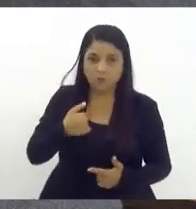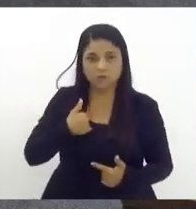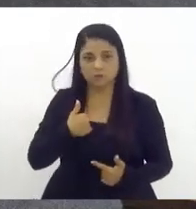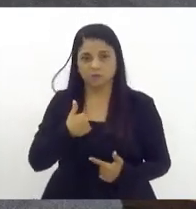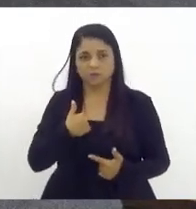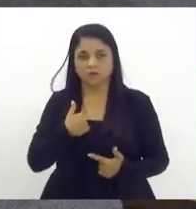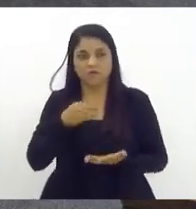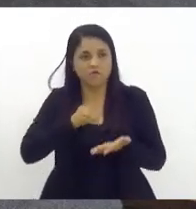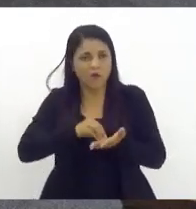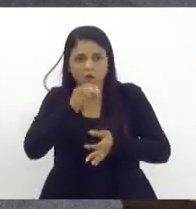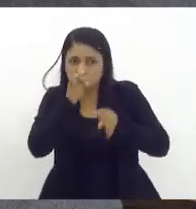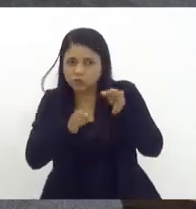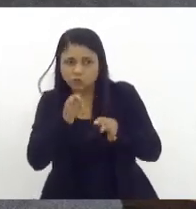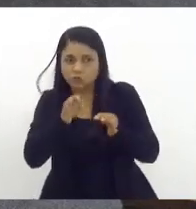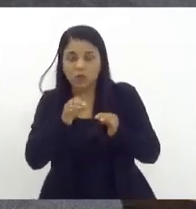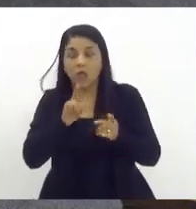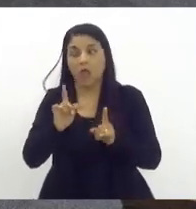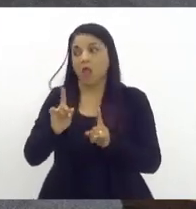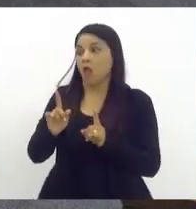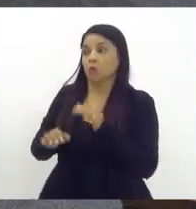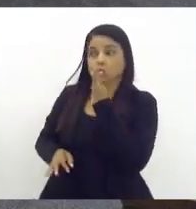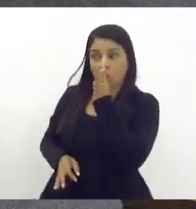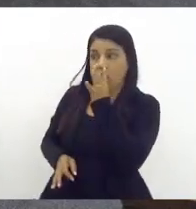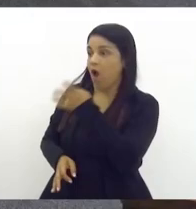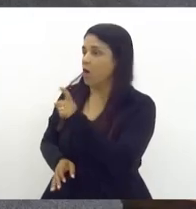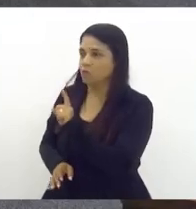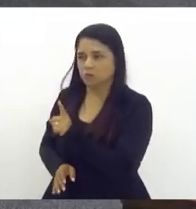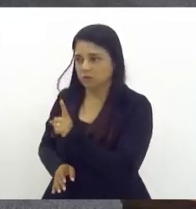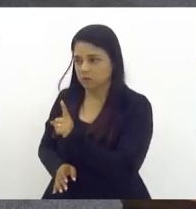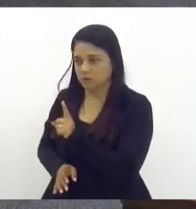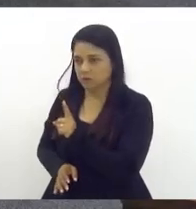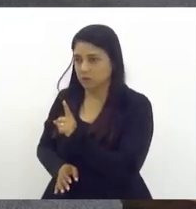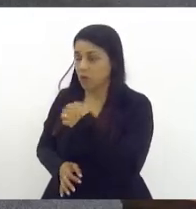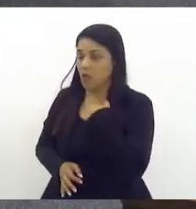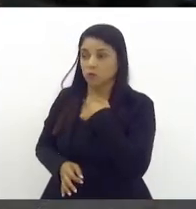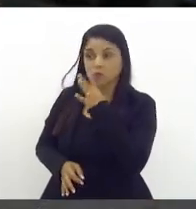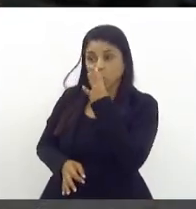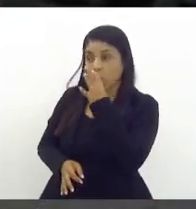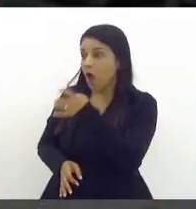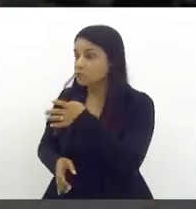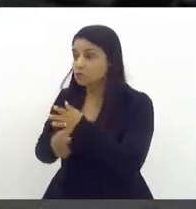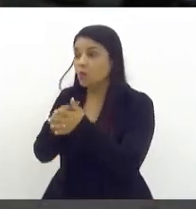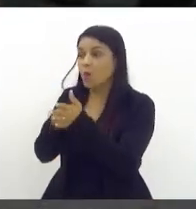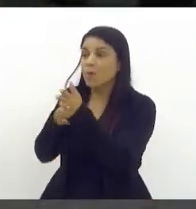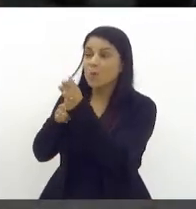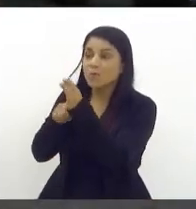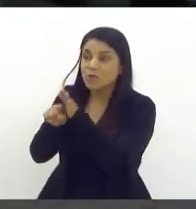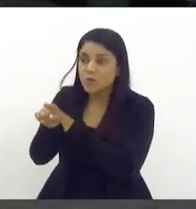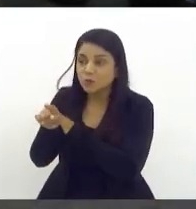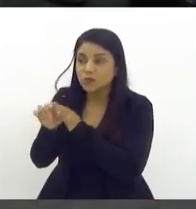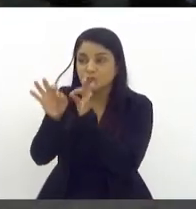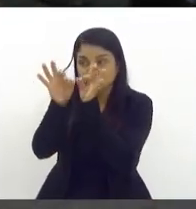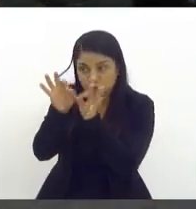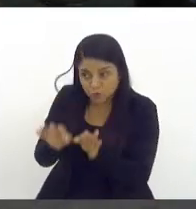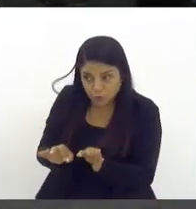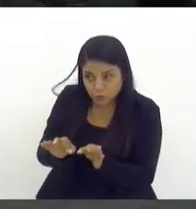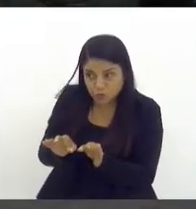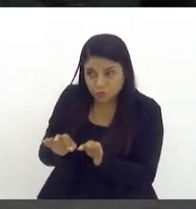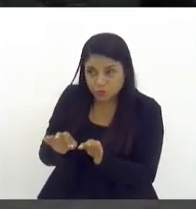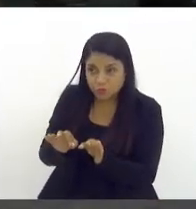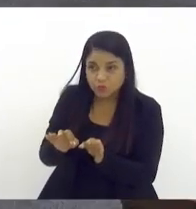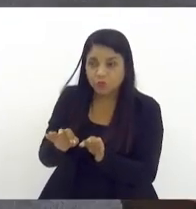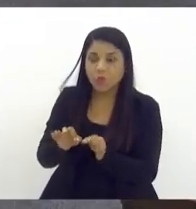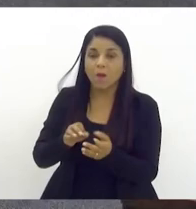injustiça, eu não que estou é a forma reversa que Vossa Excelência está dizendo. Eu não estou lhe acusando, eu estou perguntando Presidente, se o senhor acha justo. Deputado, o volume